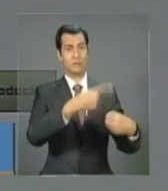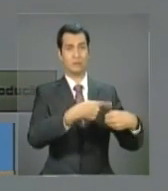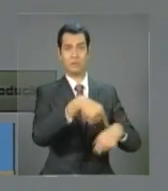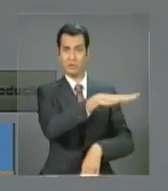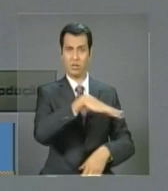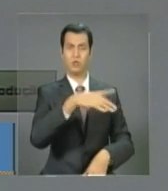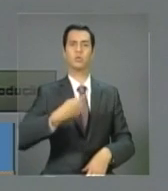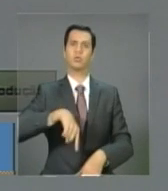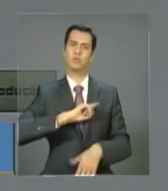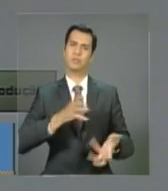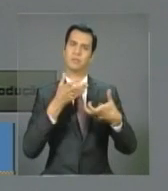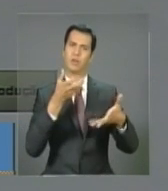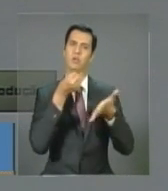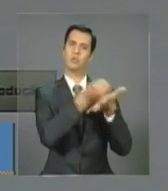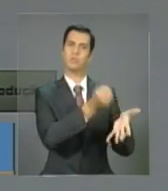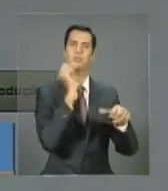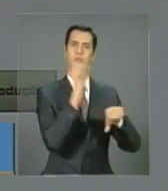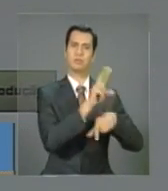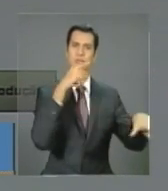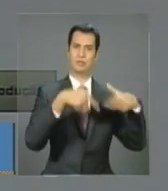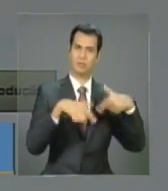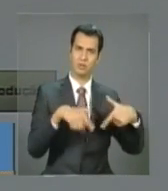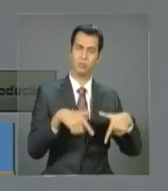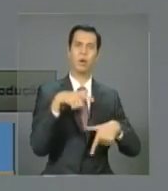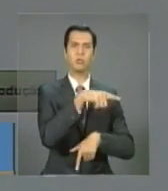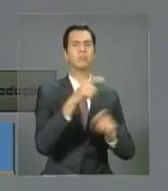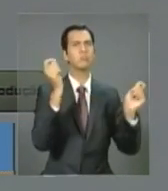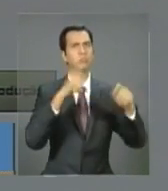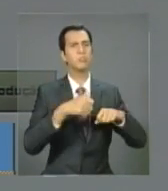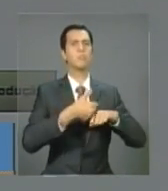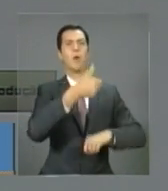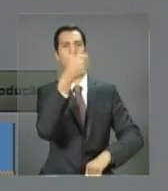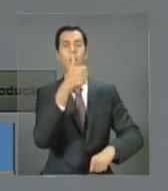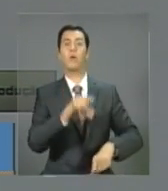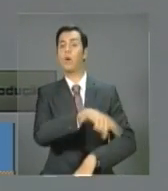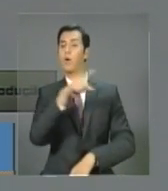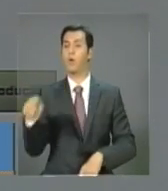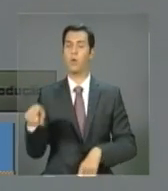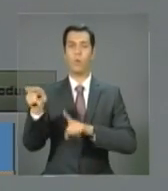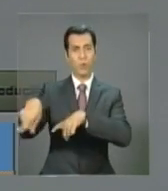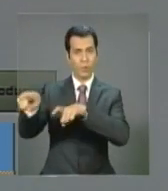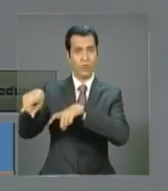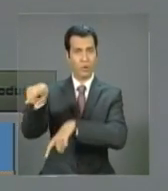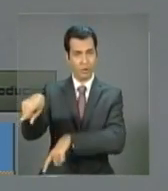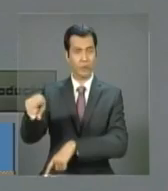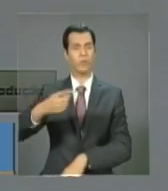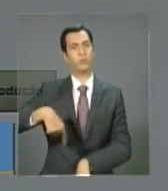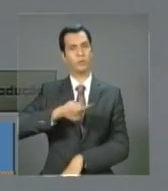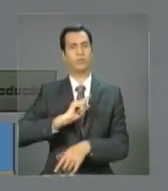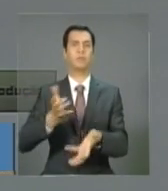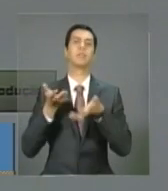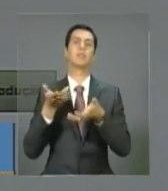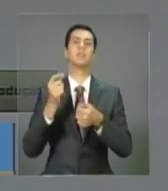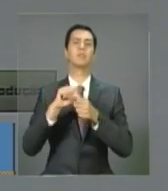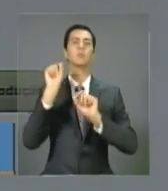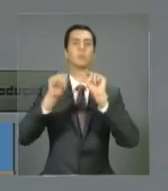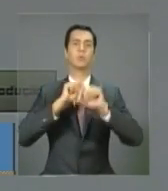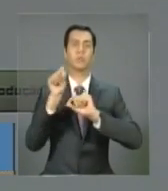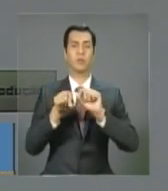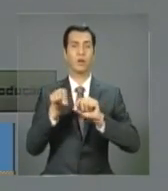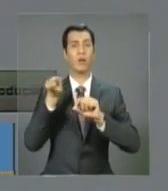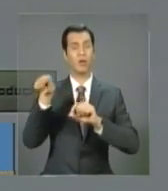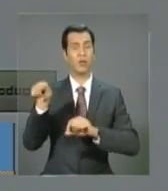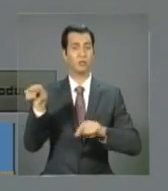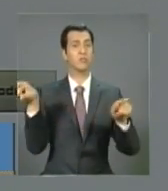qualificar essas famílias para terem, melhorar sua situação de ocupação e renda, e, no mundo rural, nós queremos aumentar a